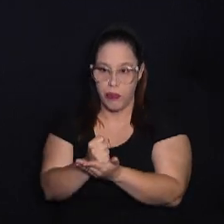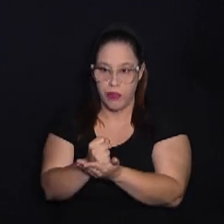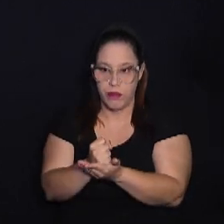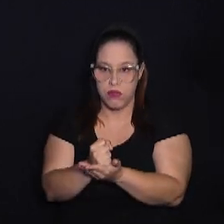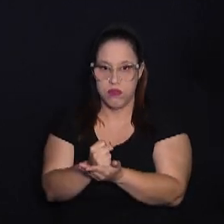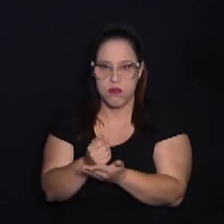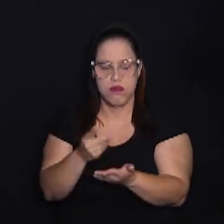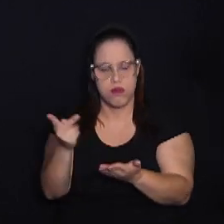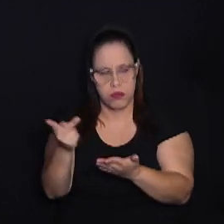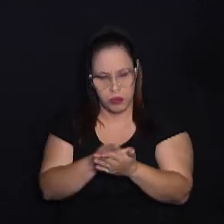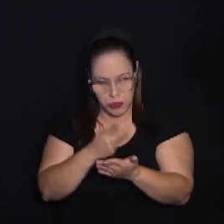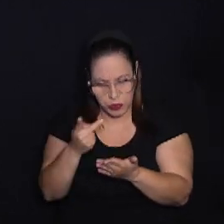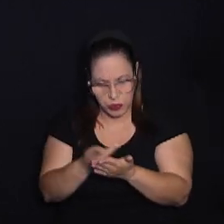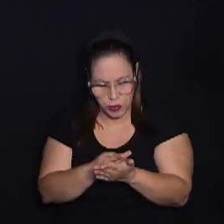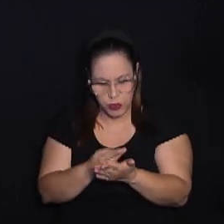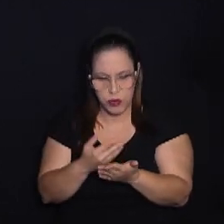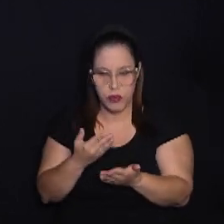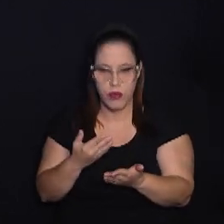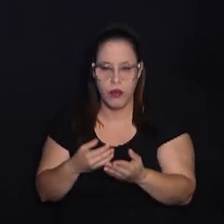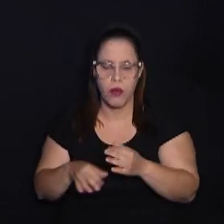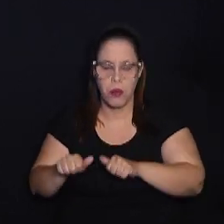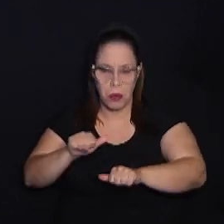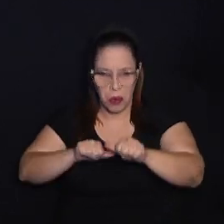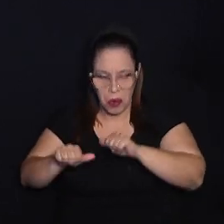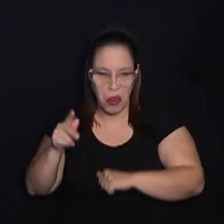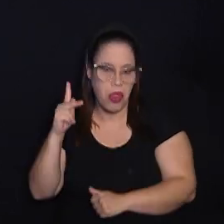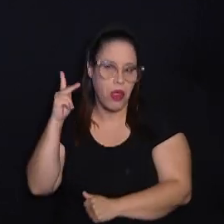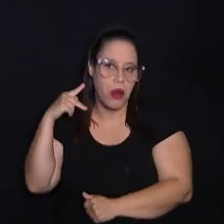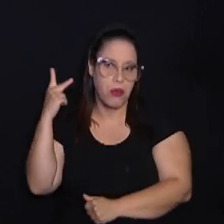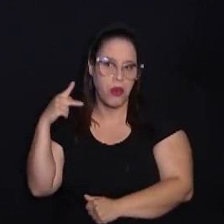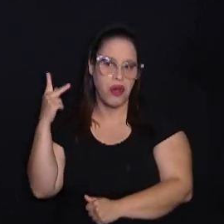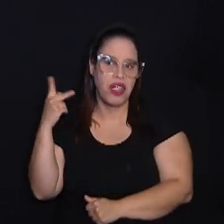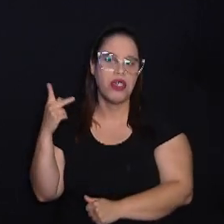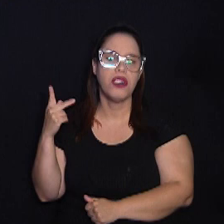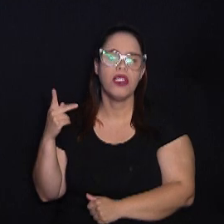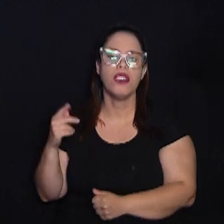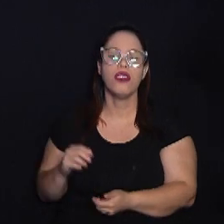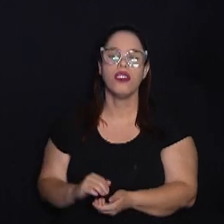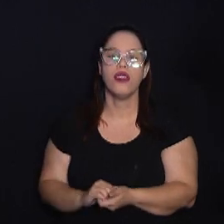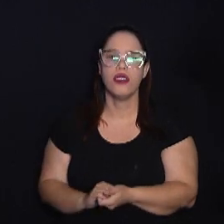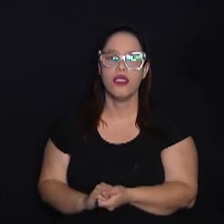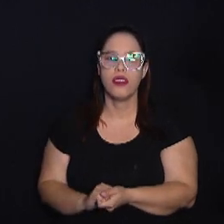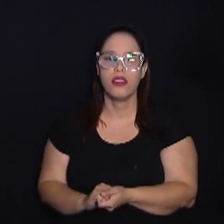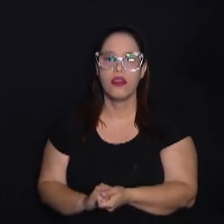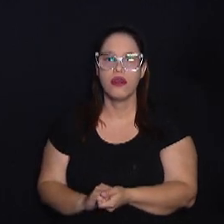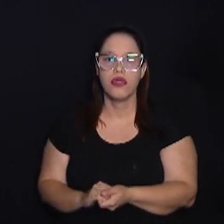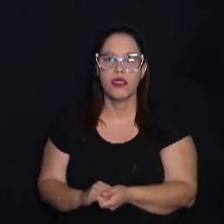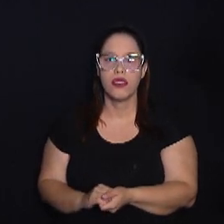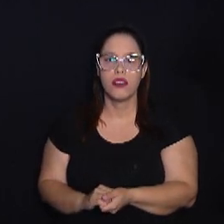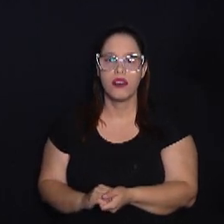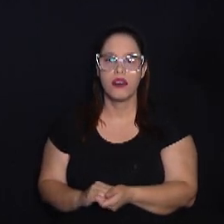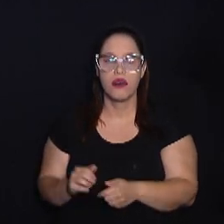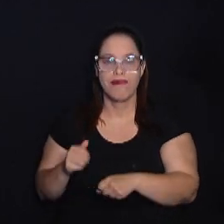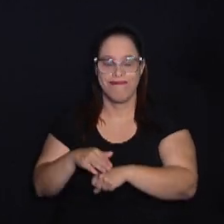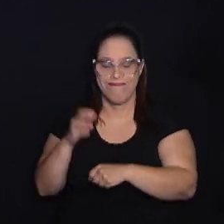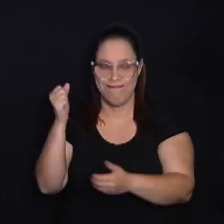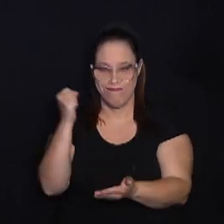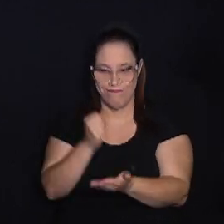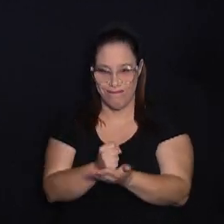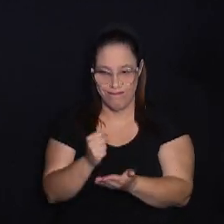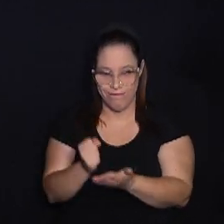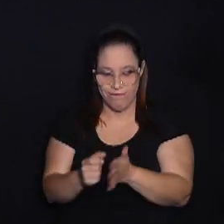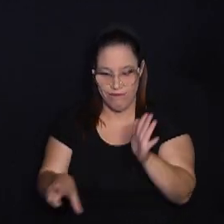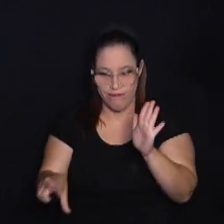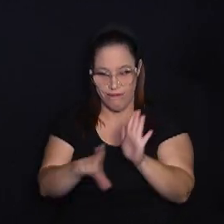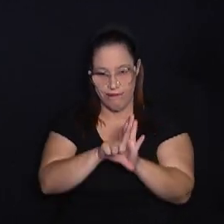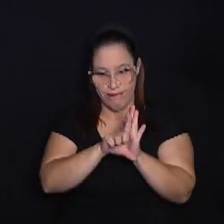corrigir rumos, mudar políticas, estratégias e, acima de tudo, cumprir a nossa